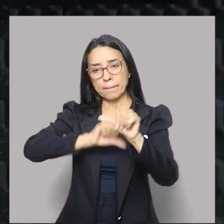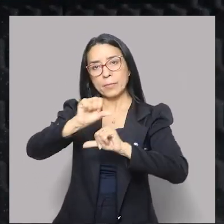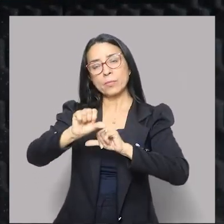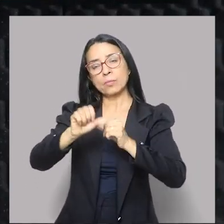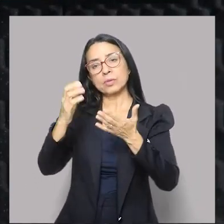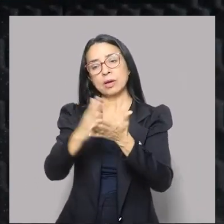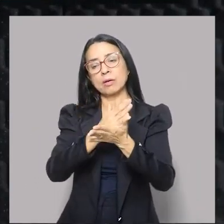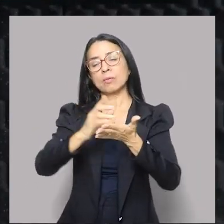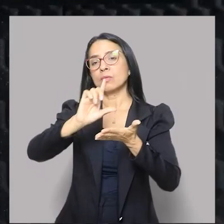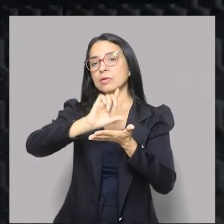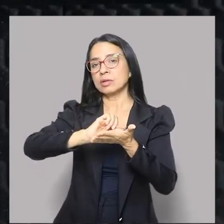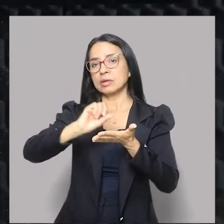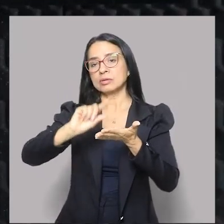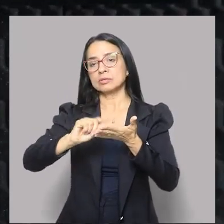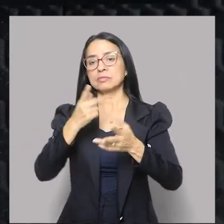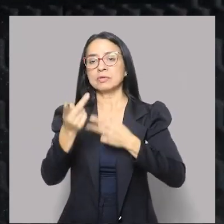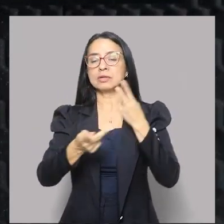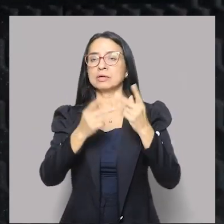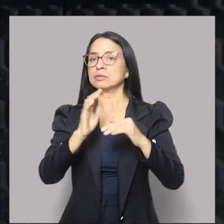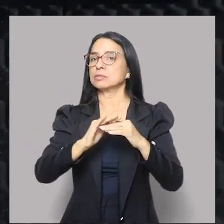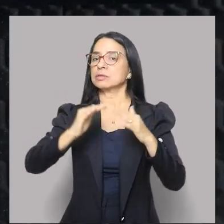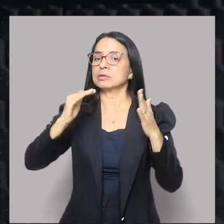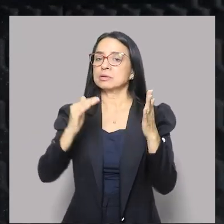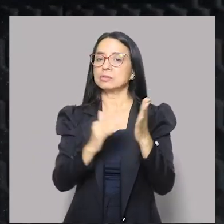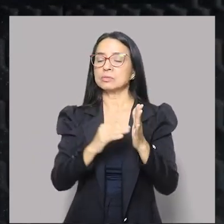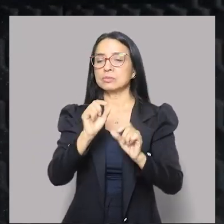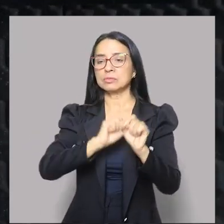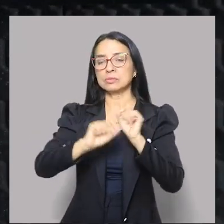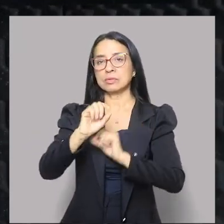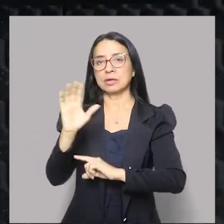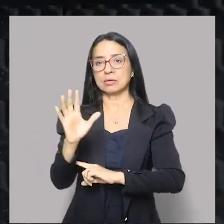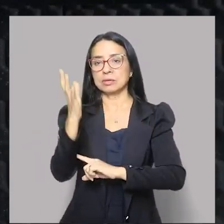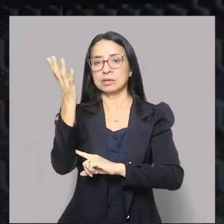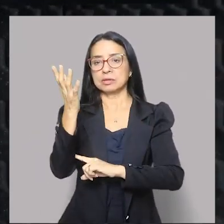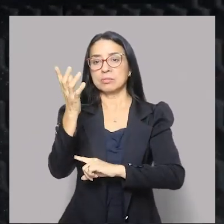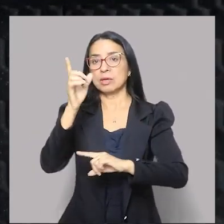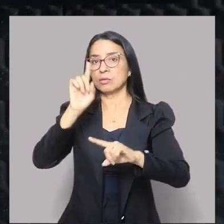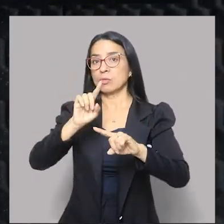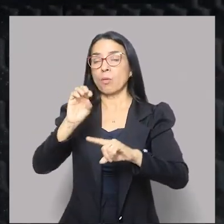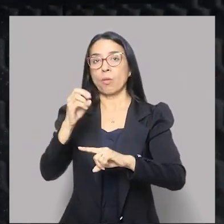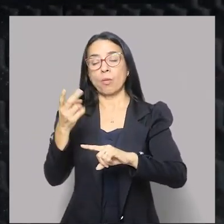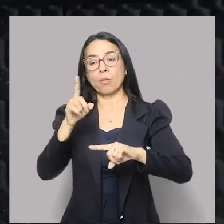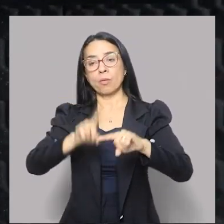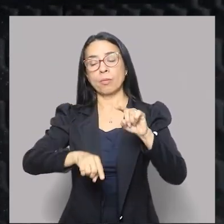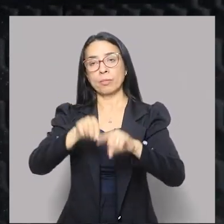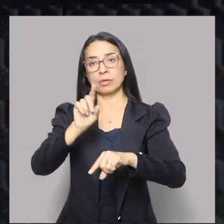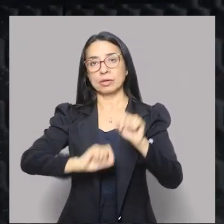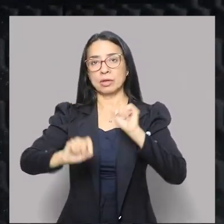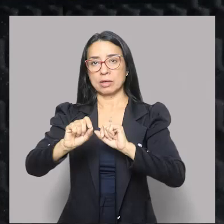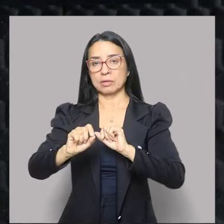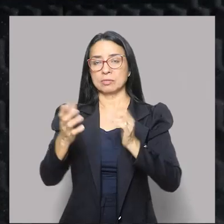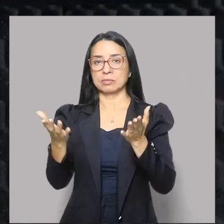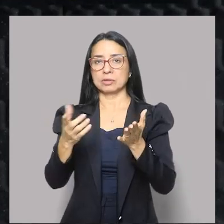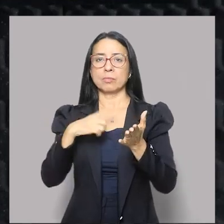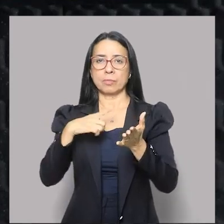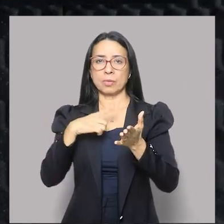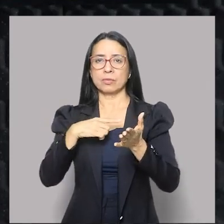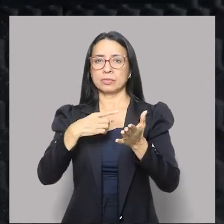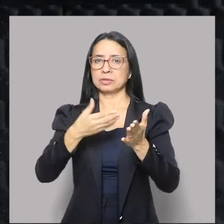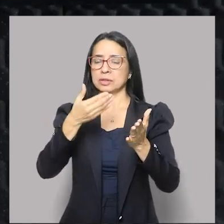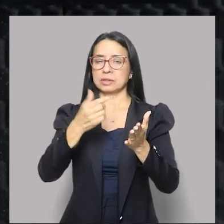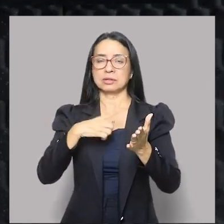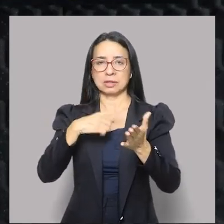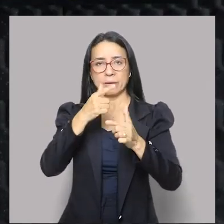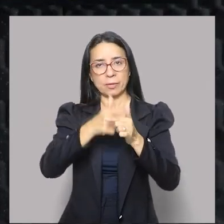artigos, dizendo que todo equipamento e qualquer ação que possa infringir aí o direito de ir e vir desses